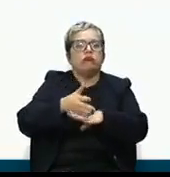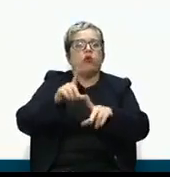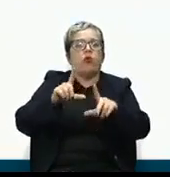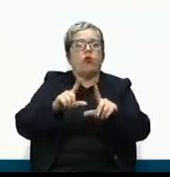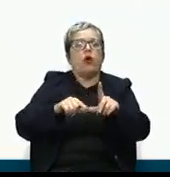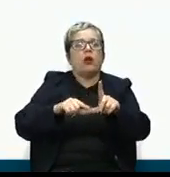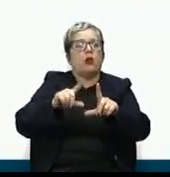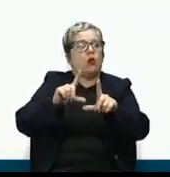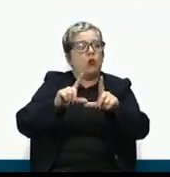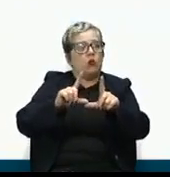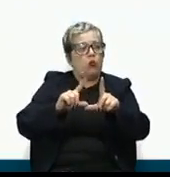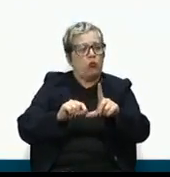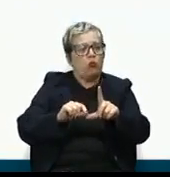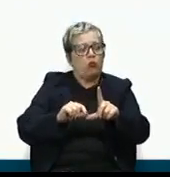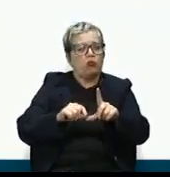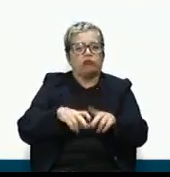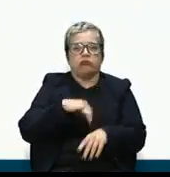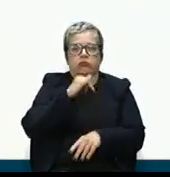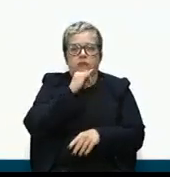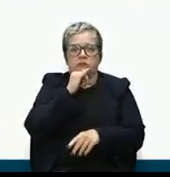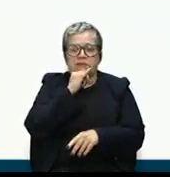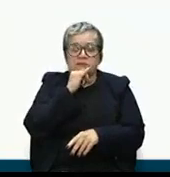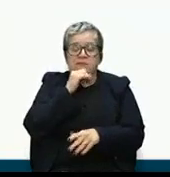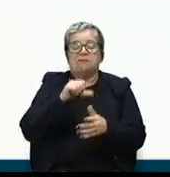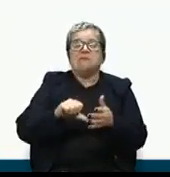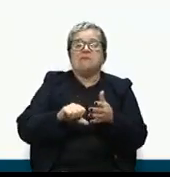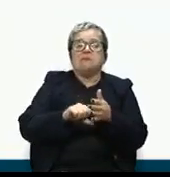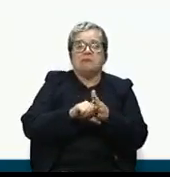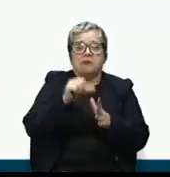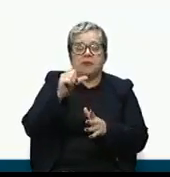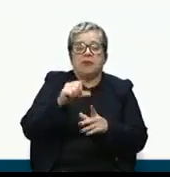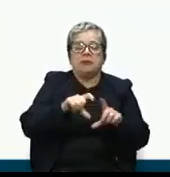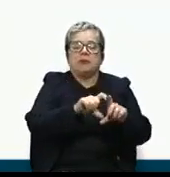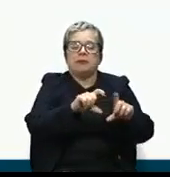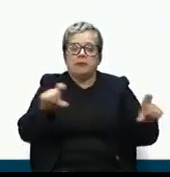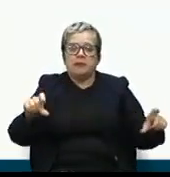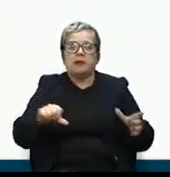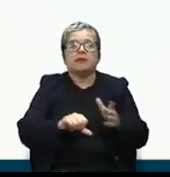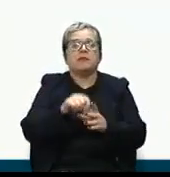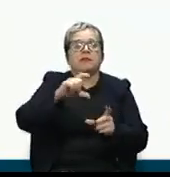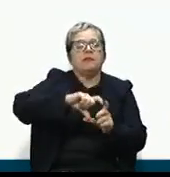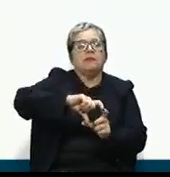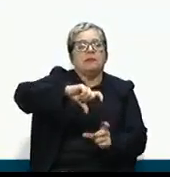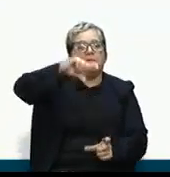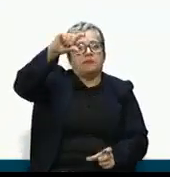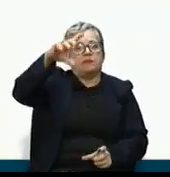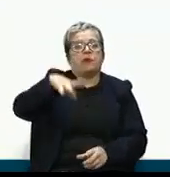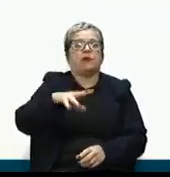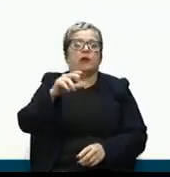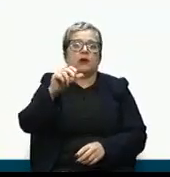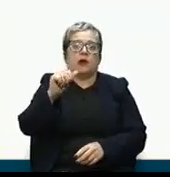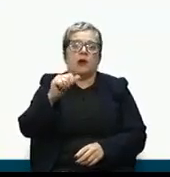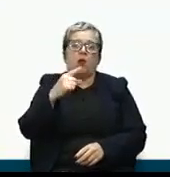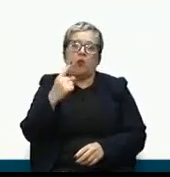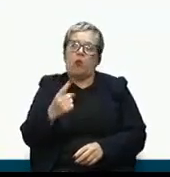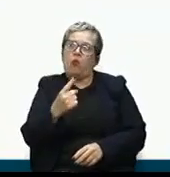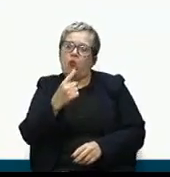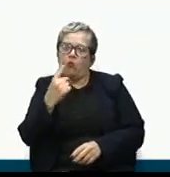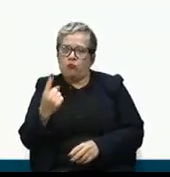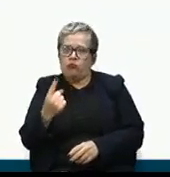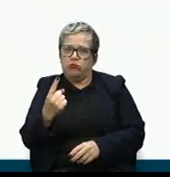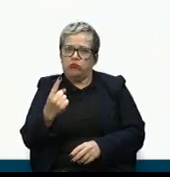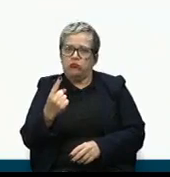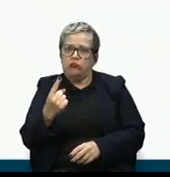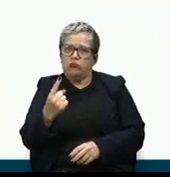letra minúscula. Então, por exemplo, na primeira linha e na primeira coluna, eu tenho aqui A11, na primeira